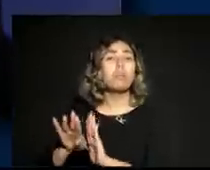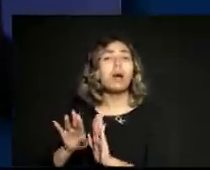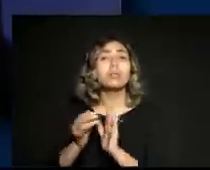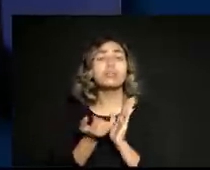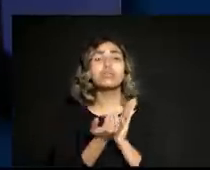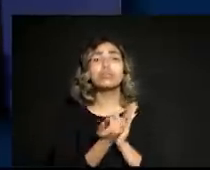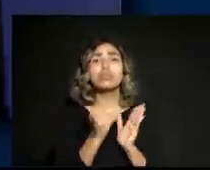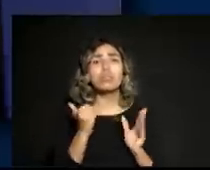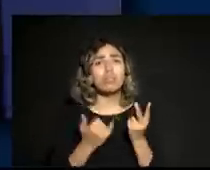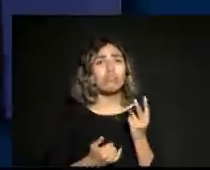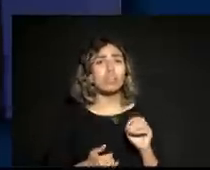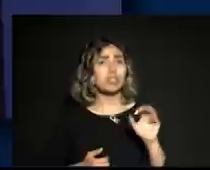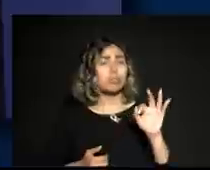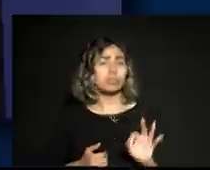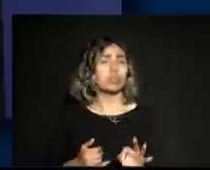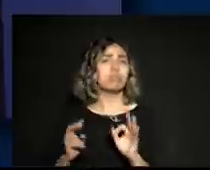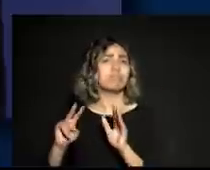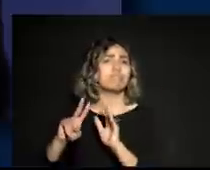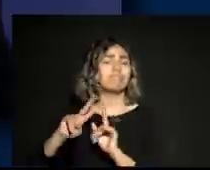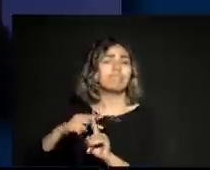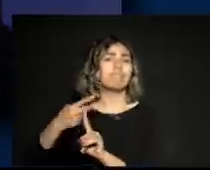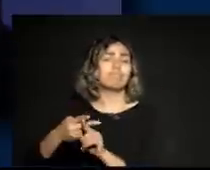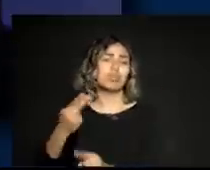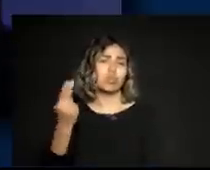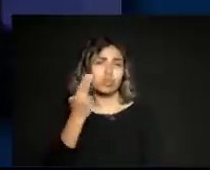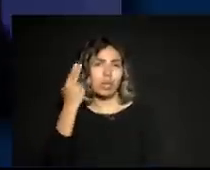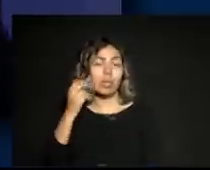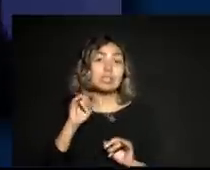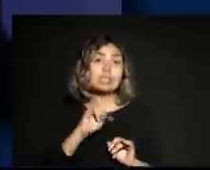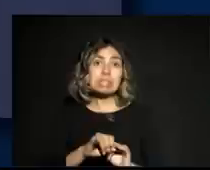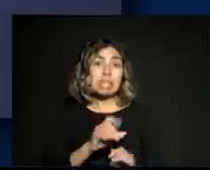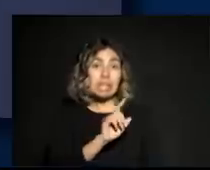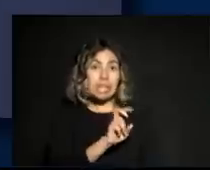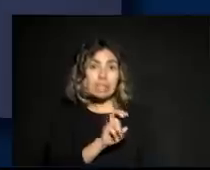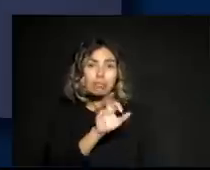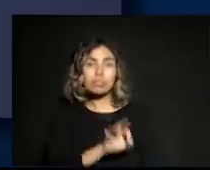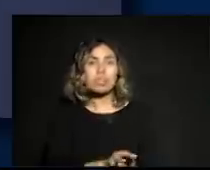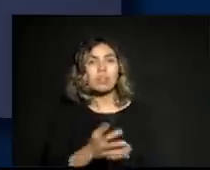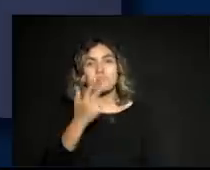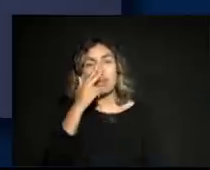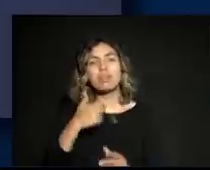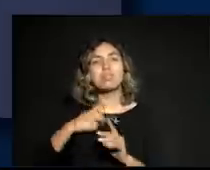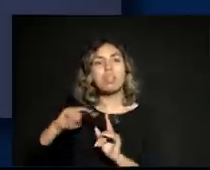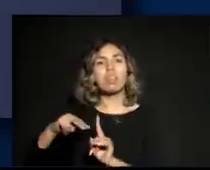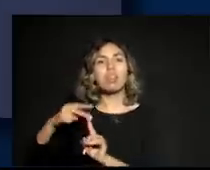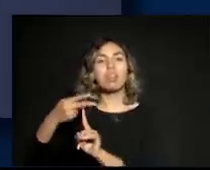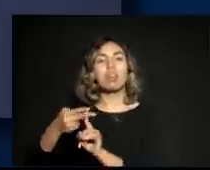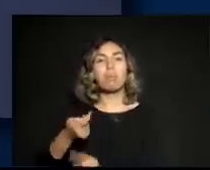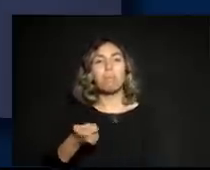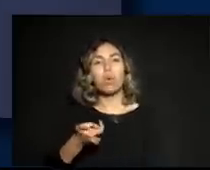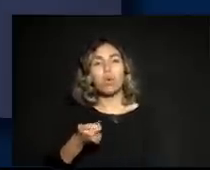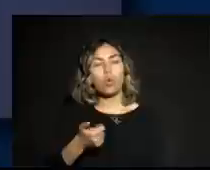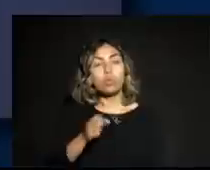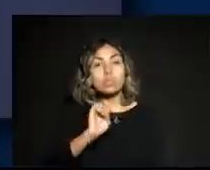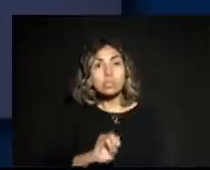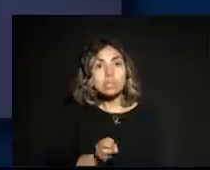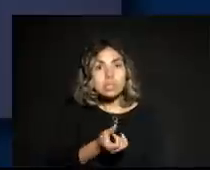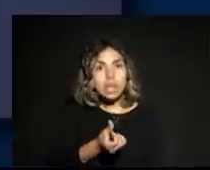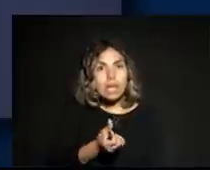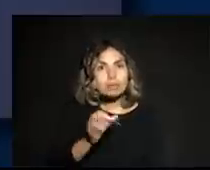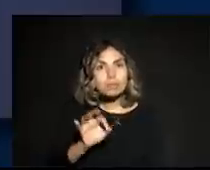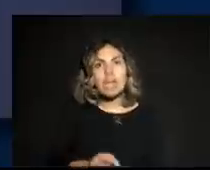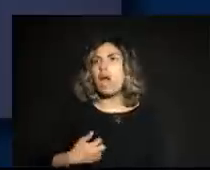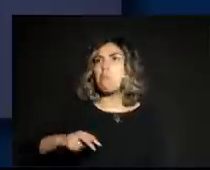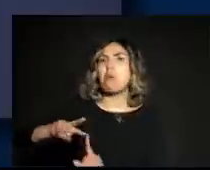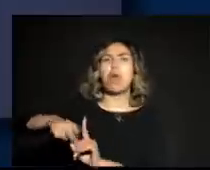juro por vinte por cento não vai funcionar se a taxa de juro por 15 a gente vai se mediocrizar se a taxa de juro fosse seis o